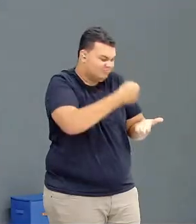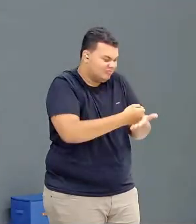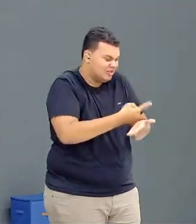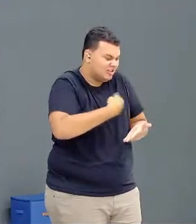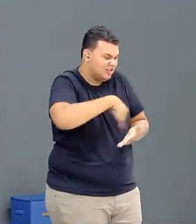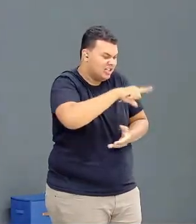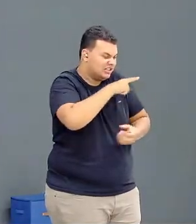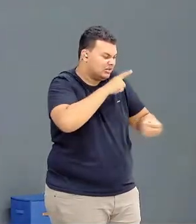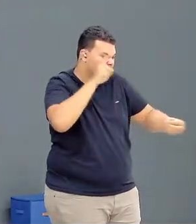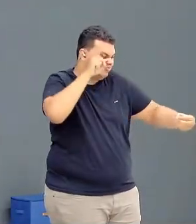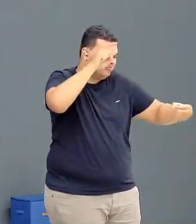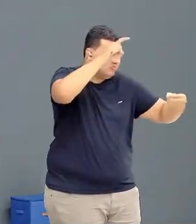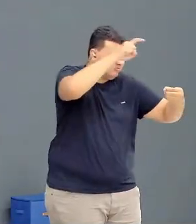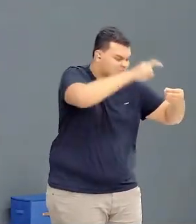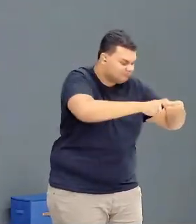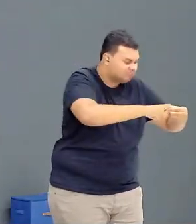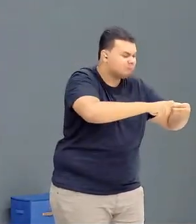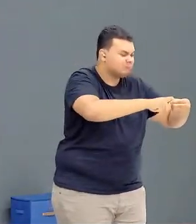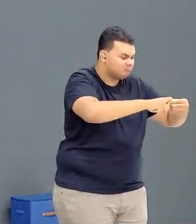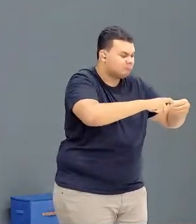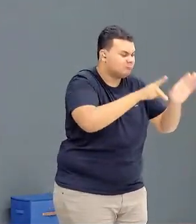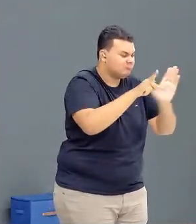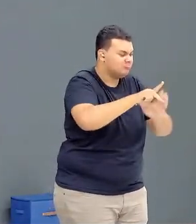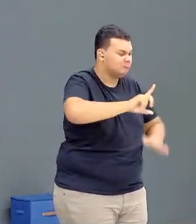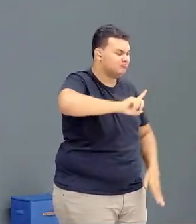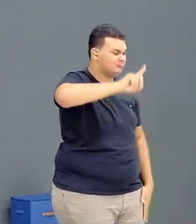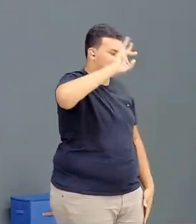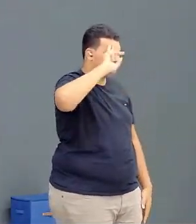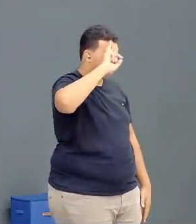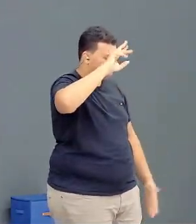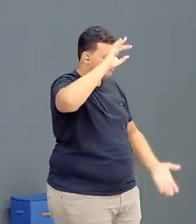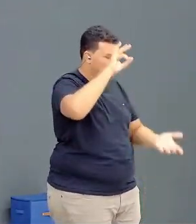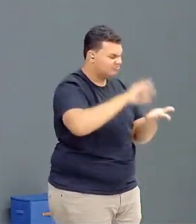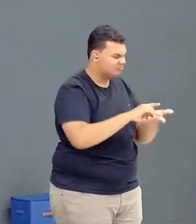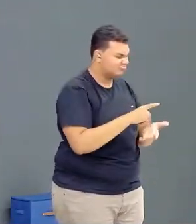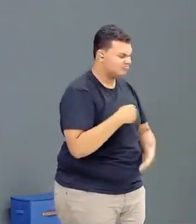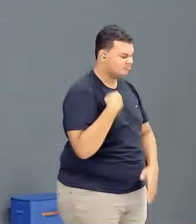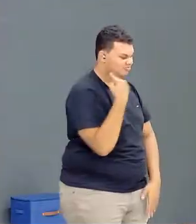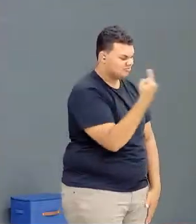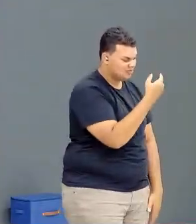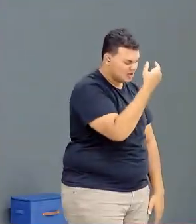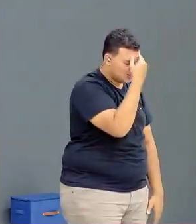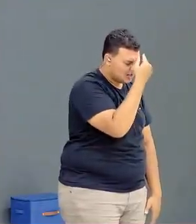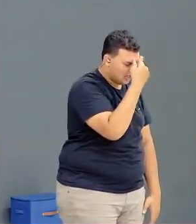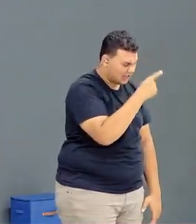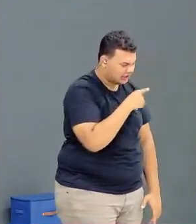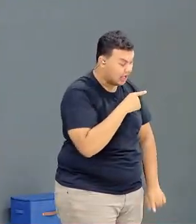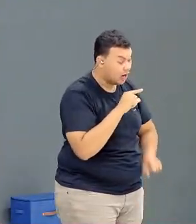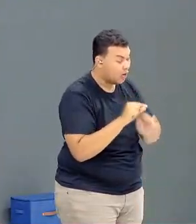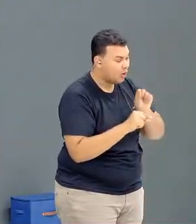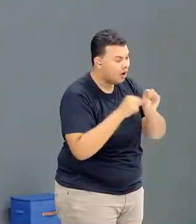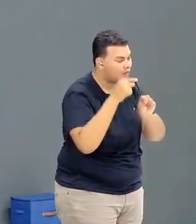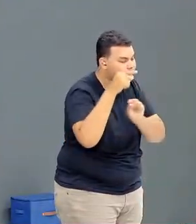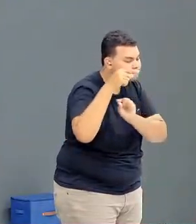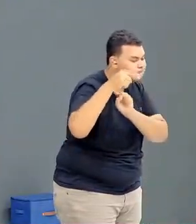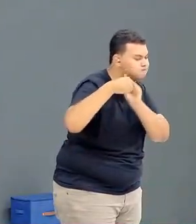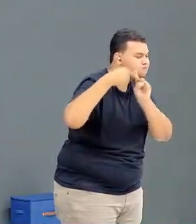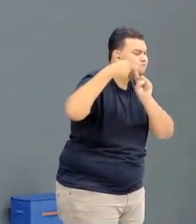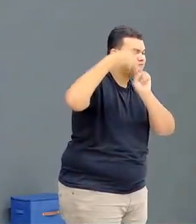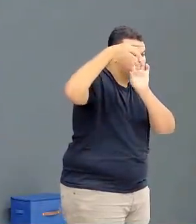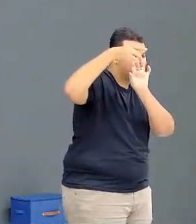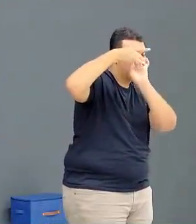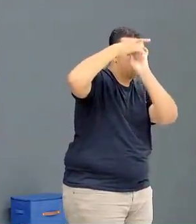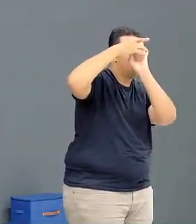totalmente dependentes do Senhor. Sim, meu Deus, o nosso pensamento está elevado a Ti. E é ao Senhor